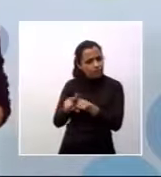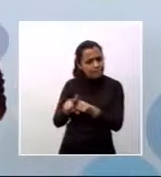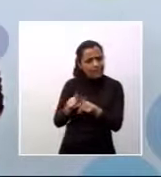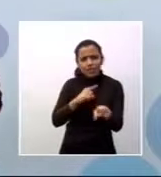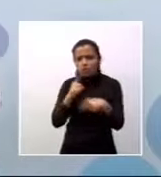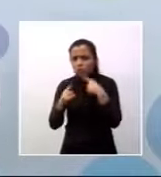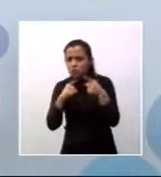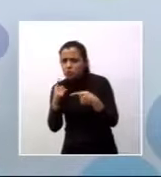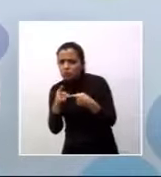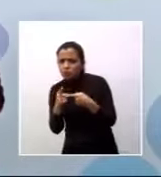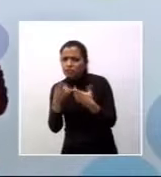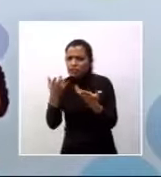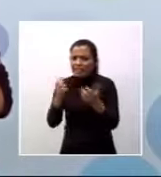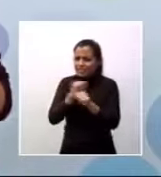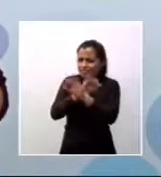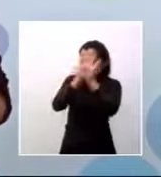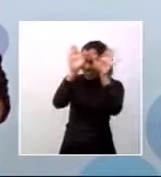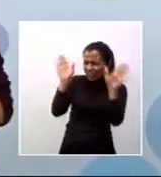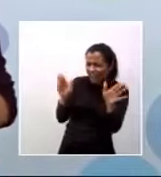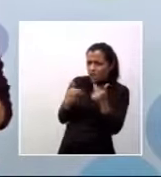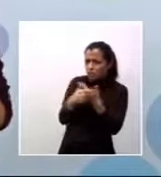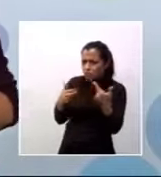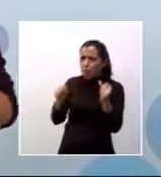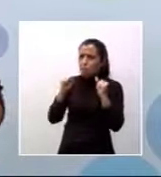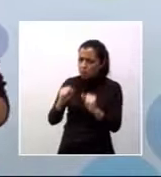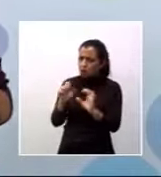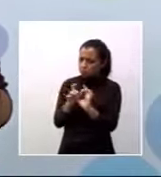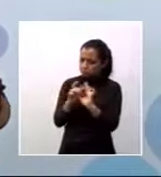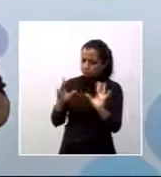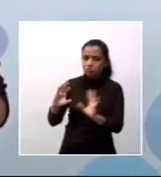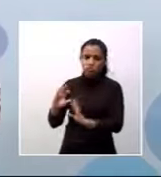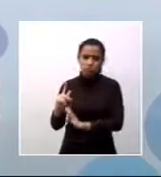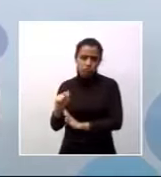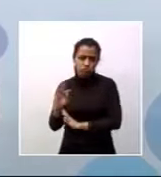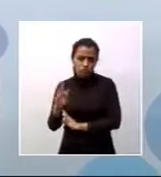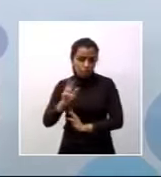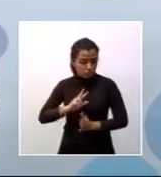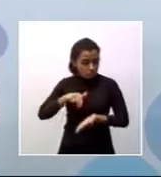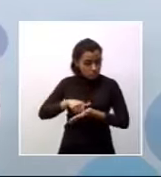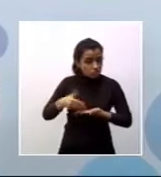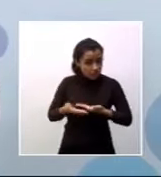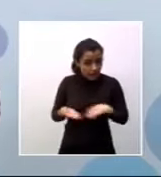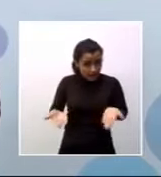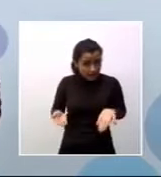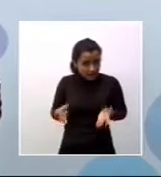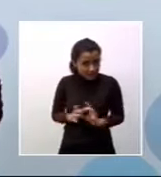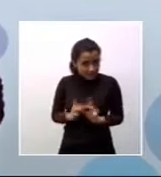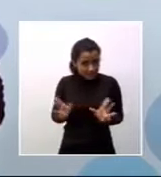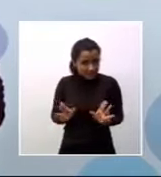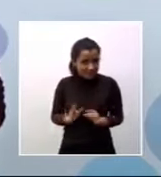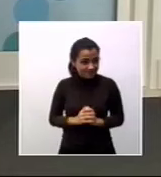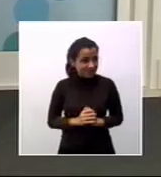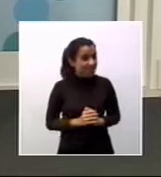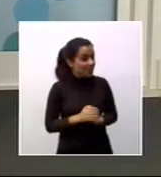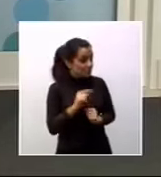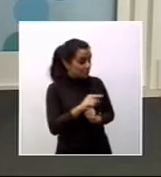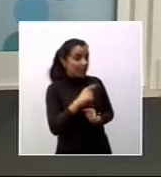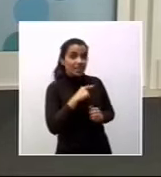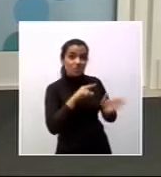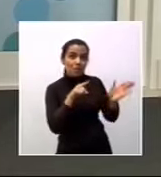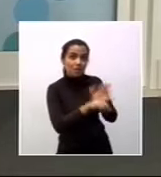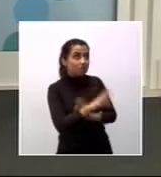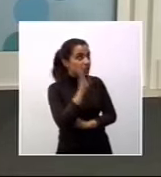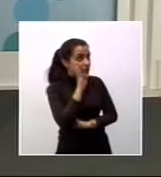se vocês querem ser esclarecidos pode colocar aqui no chat para a gente tá aqui justamente para ajudar vocês olha surgiu uma muito legal